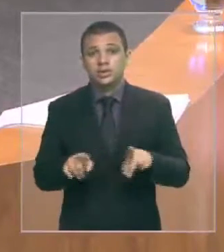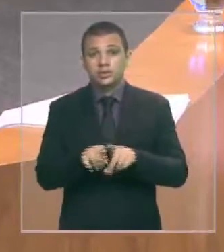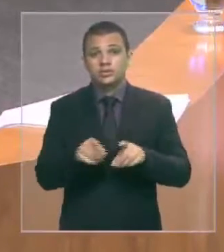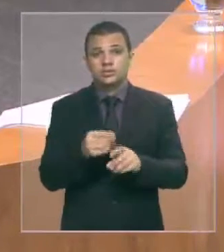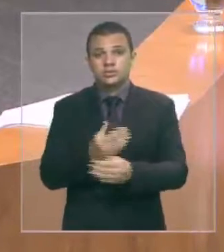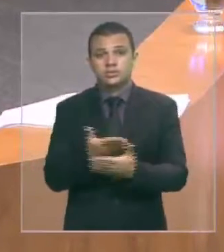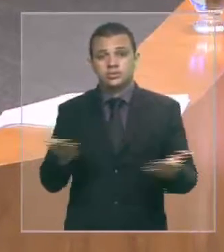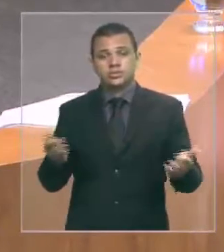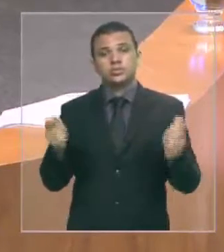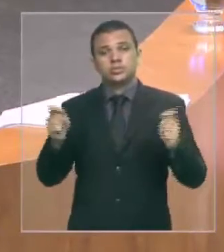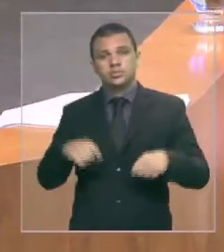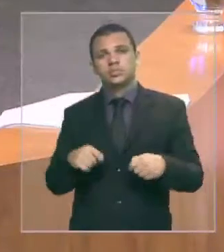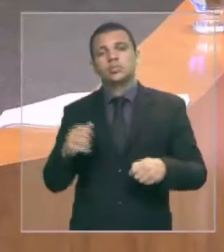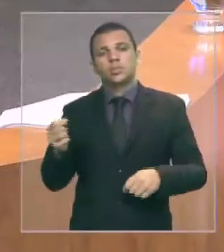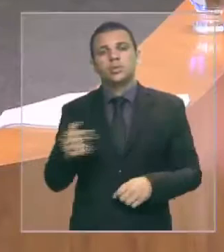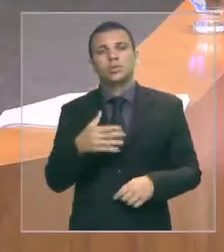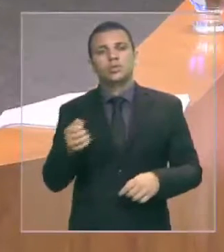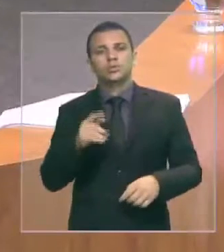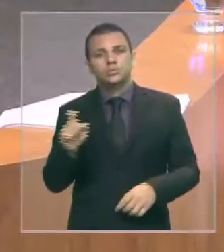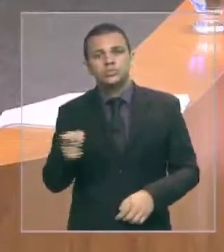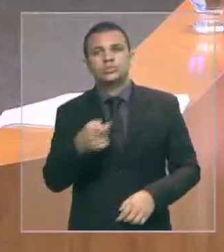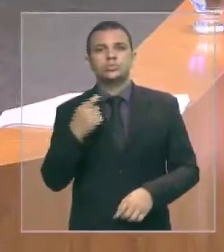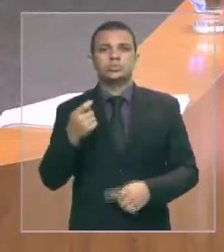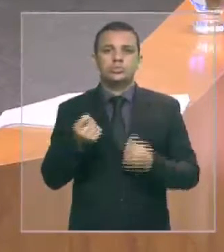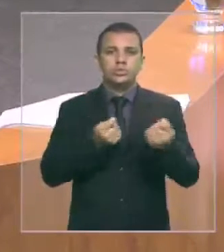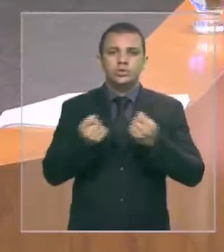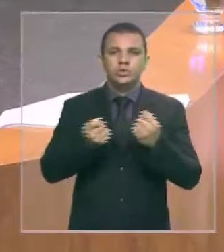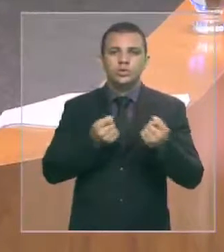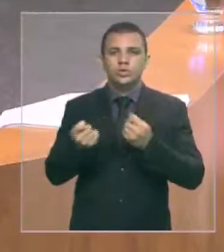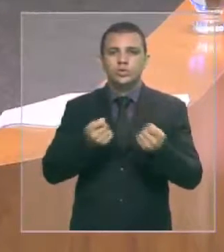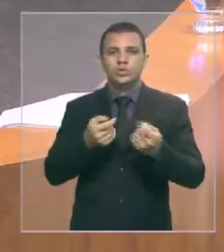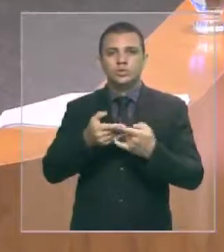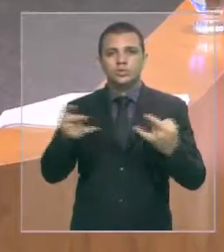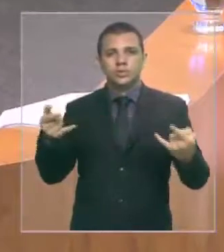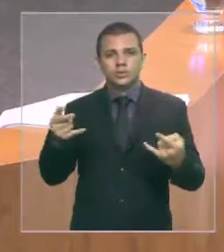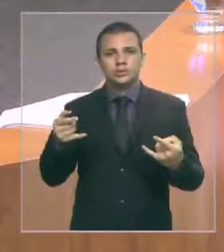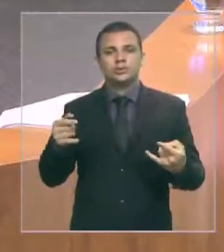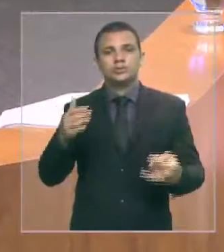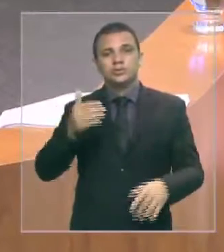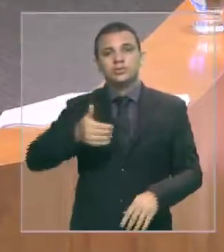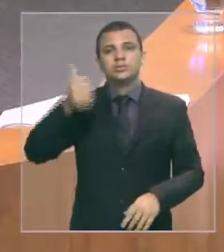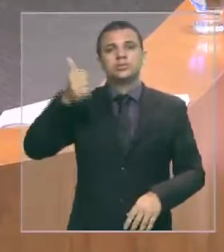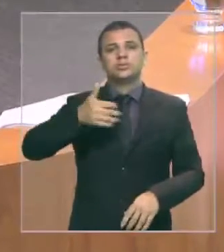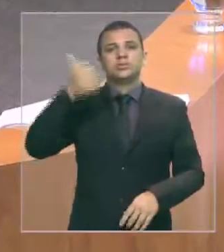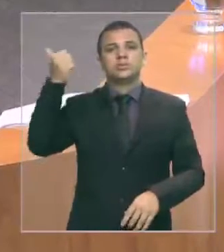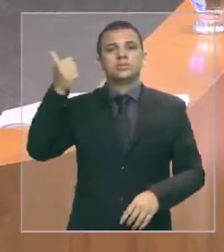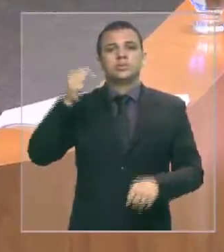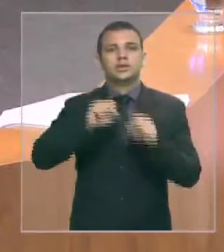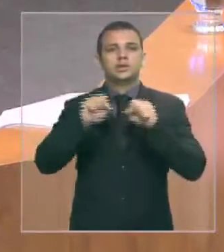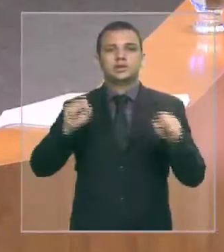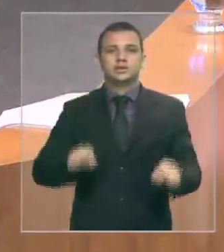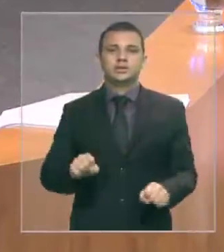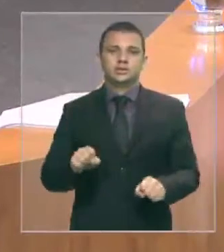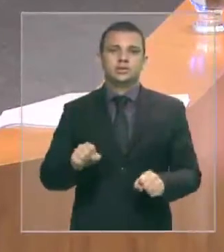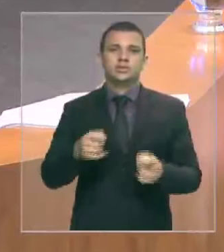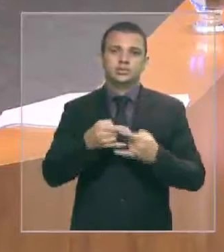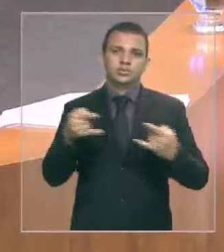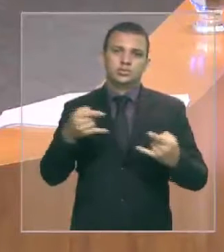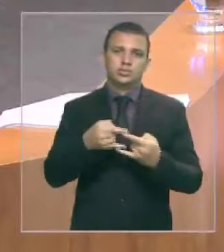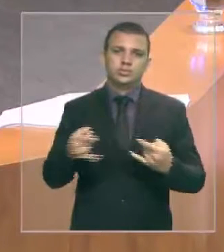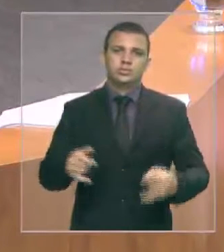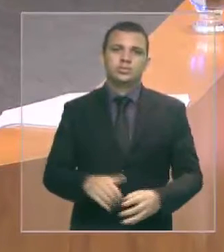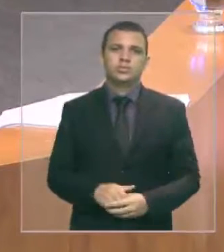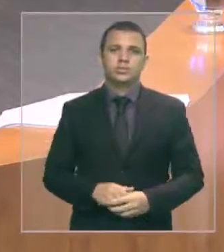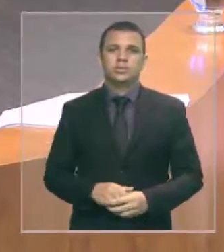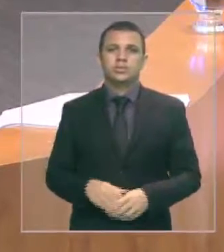cobrança e controle tarifário através de melhorias no sistema de bilhetagem eletrônica. E a